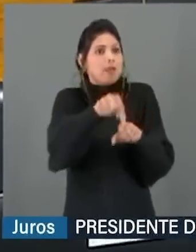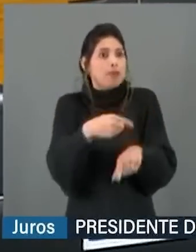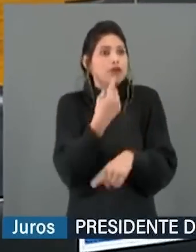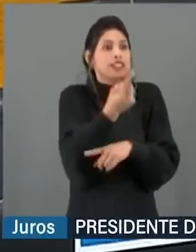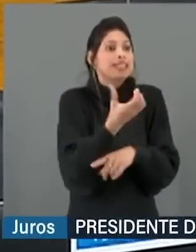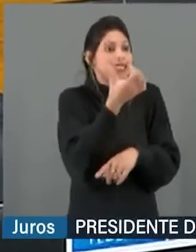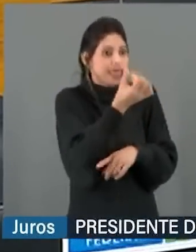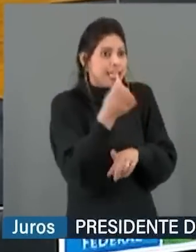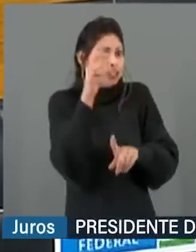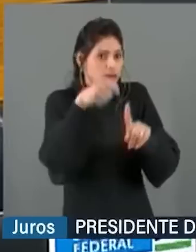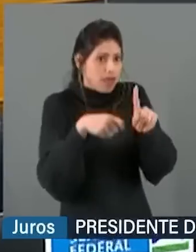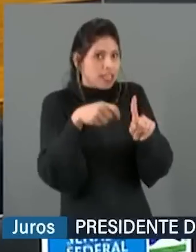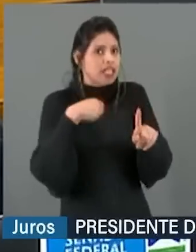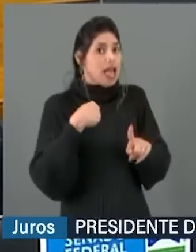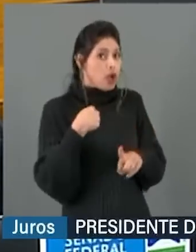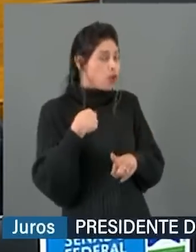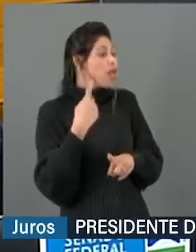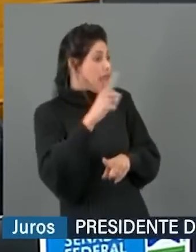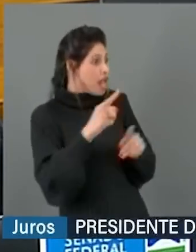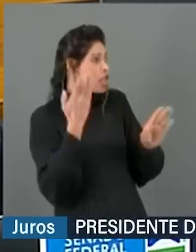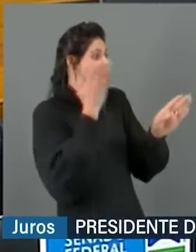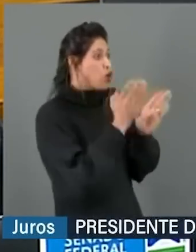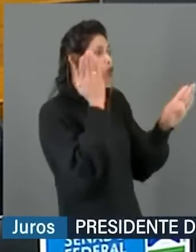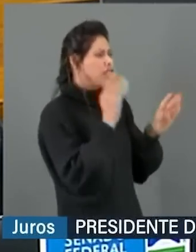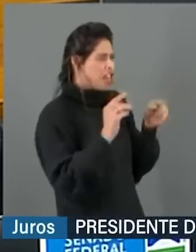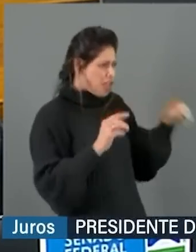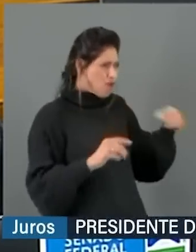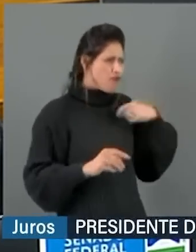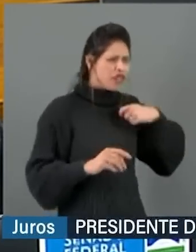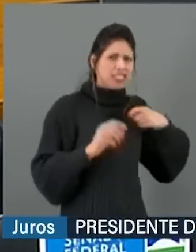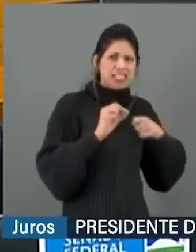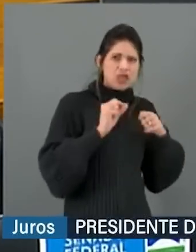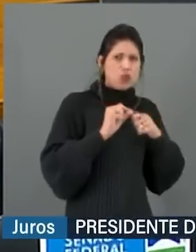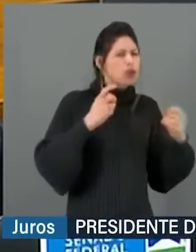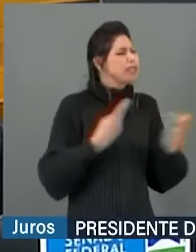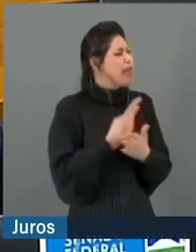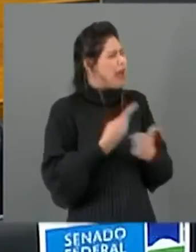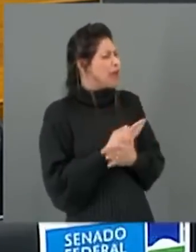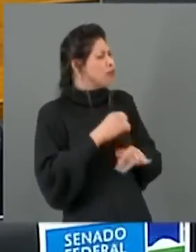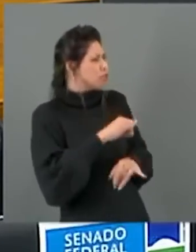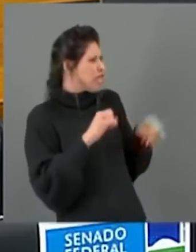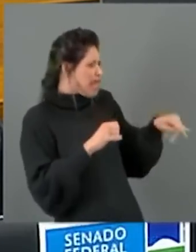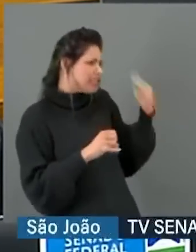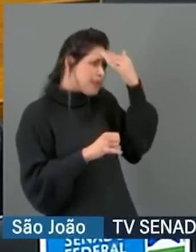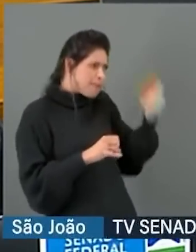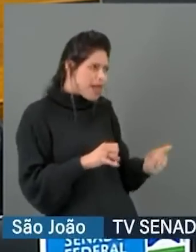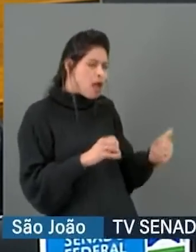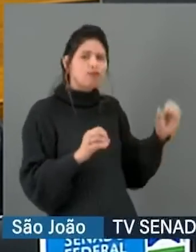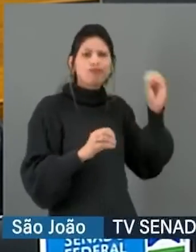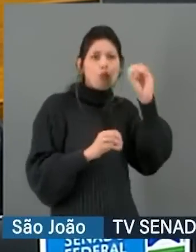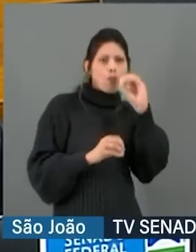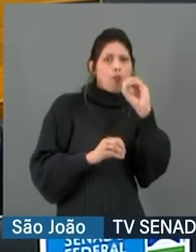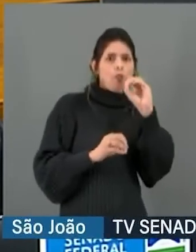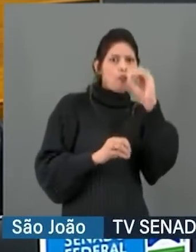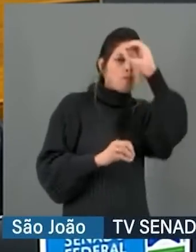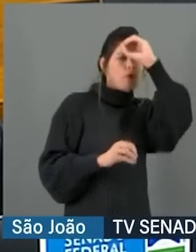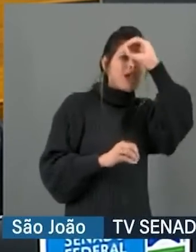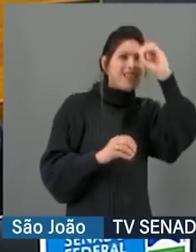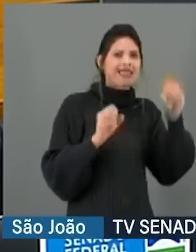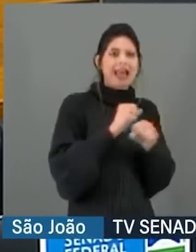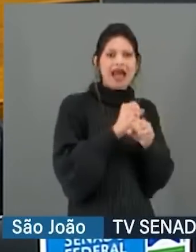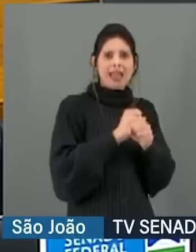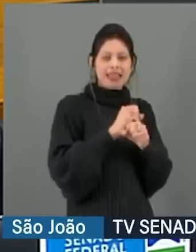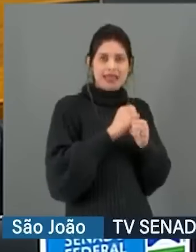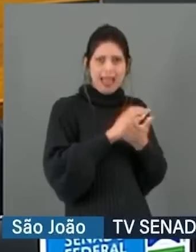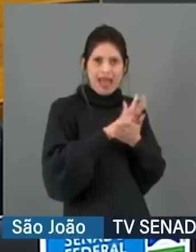assessor Cleitinho, que é do Marcos Feliciano, está fazendo coisa errada. E aonde que ele sabia disso? Sabia de nada. Então as perguntas que eu quero fazer aqui, para tirar